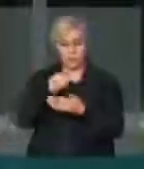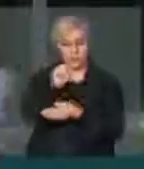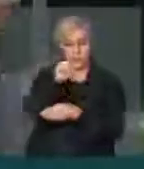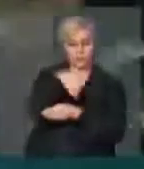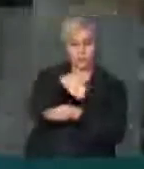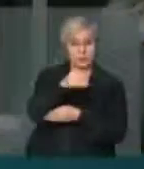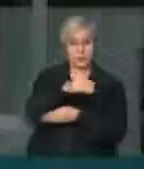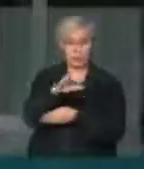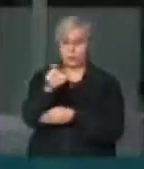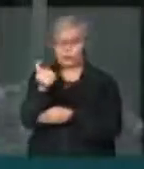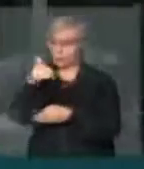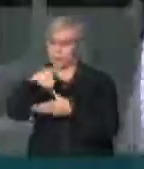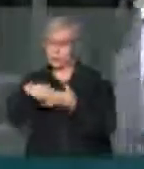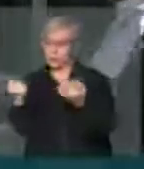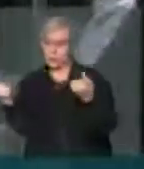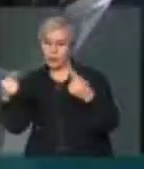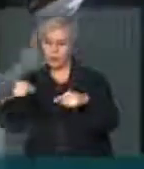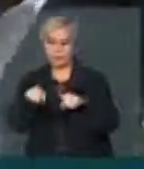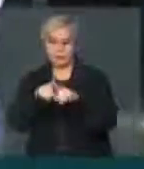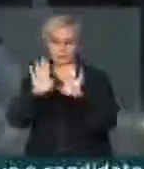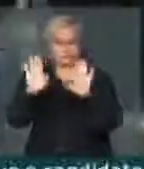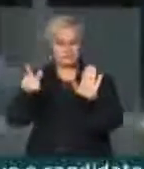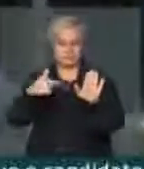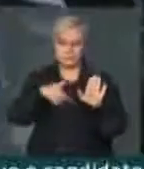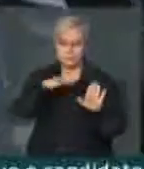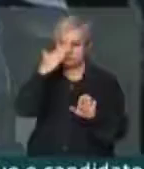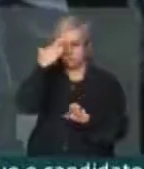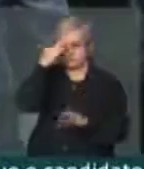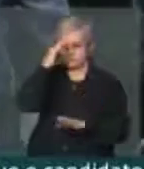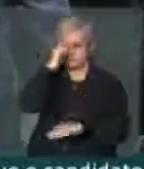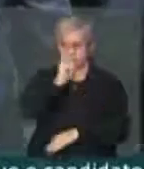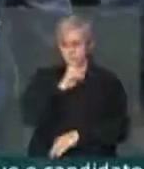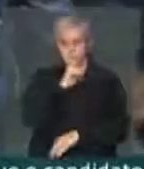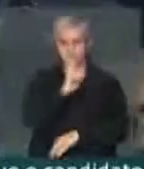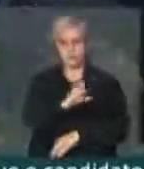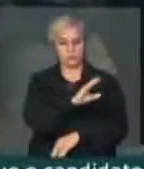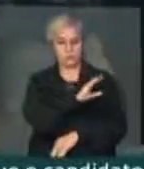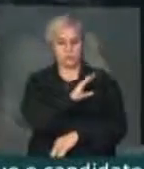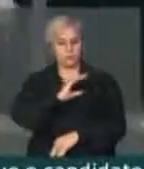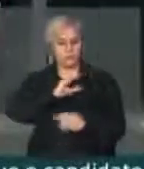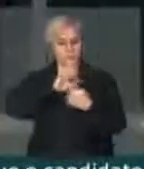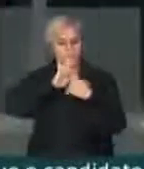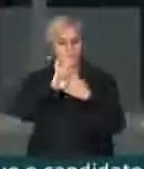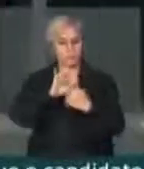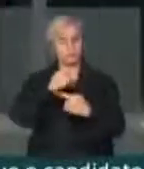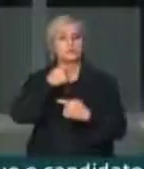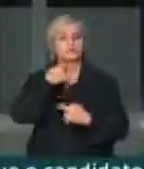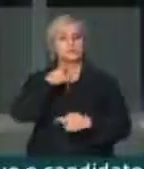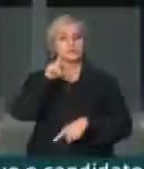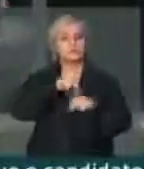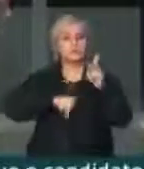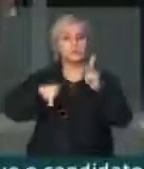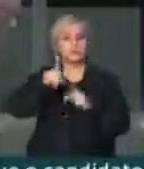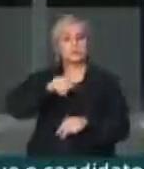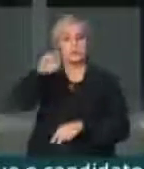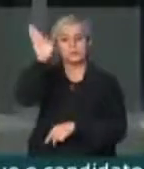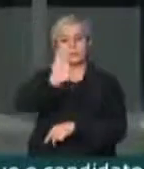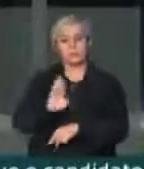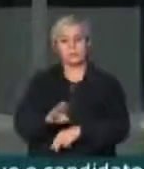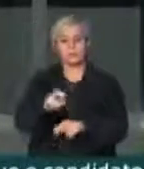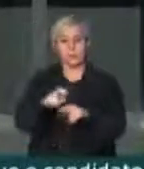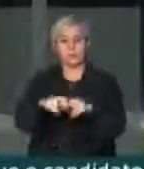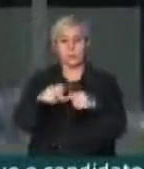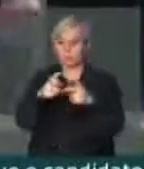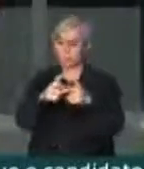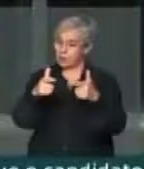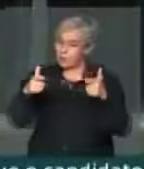votaram contrário. Mas eu entendo que o resultado da comissão reflete a vontade do povo brasileiro, que na sua grande